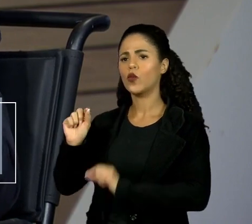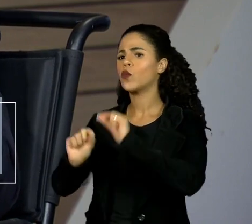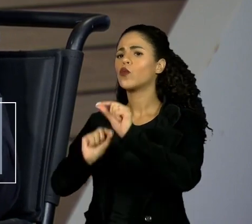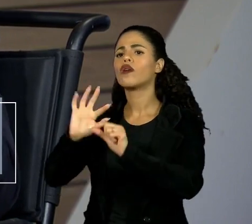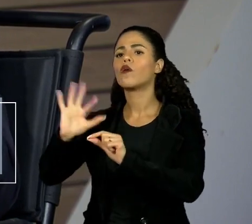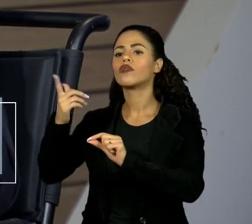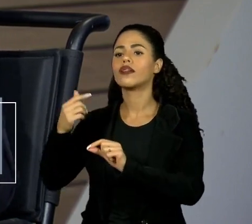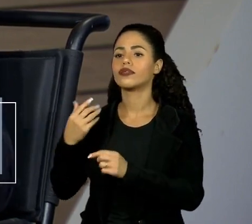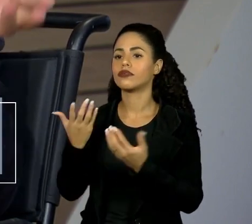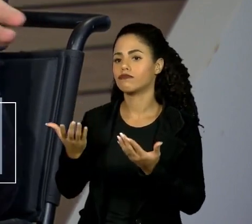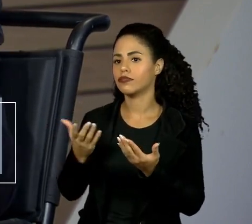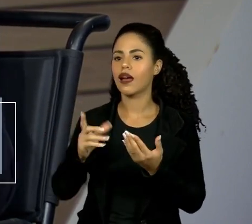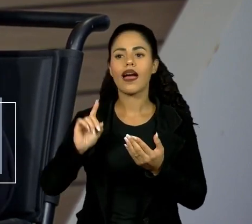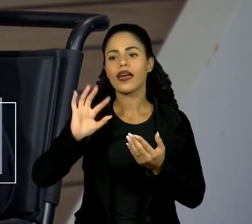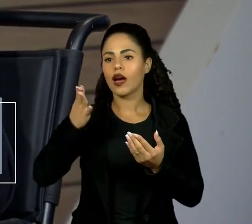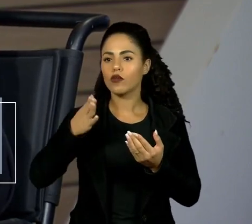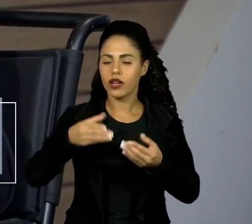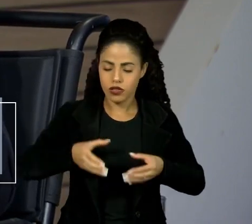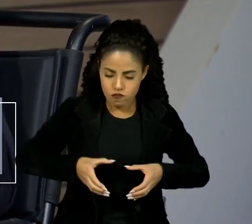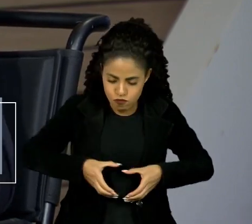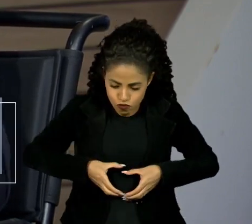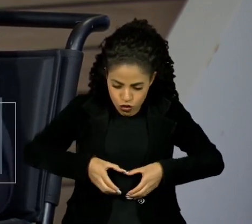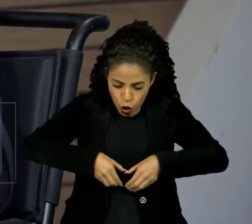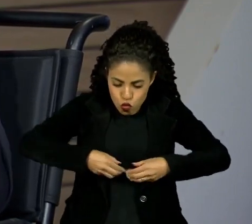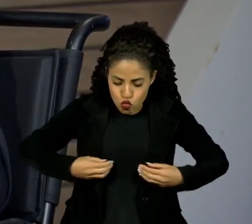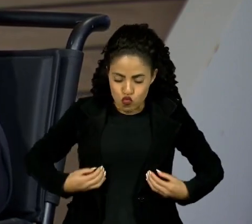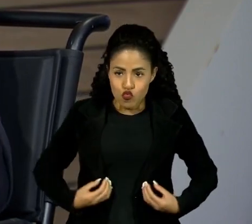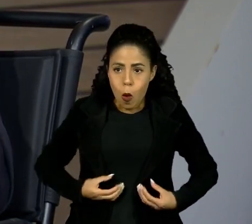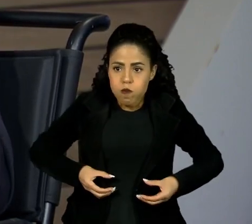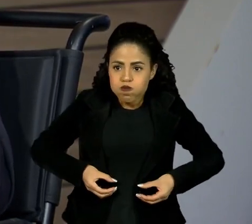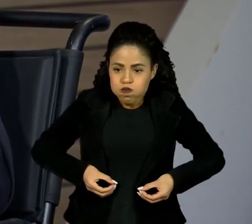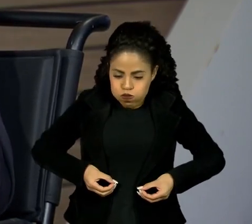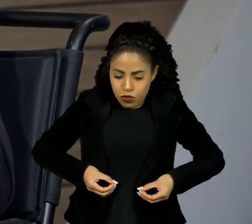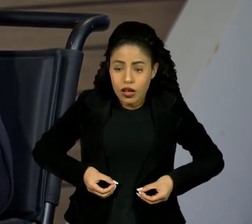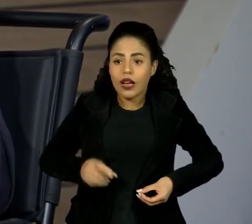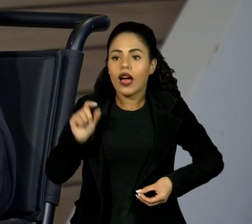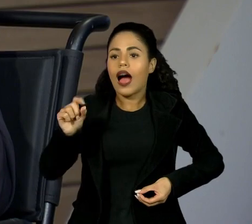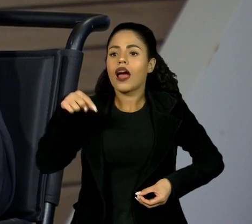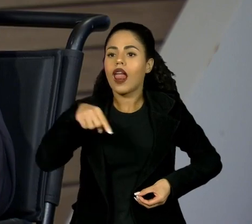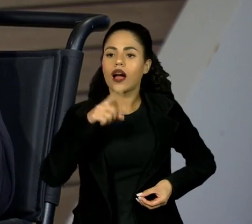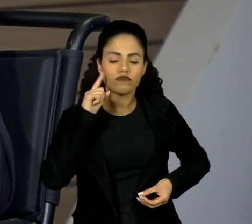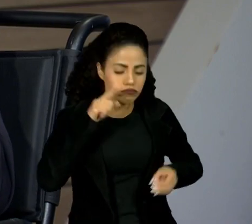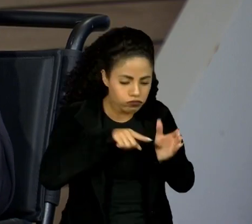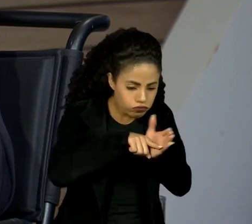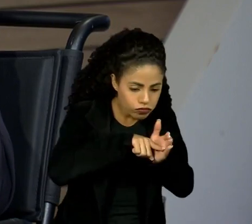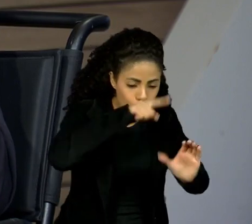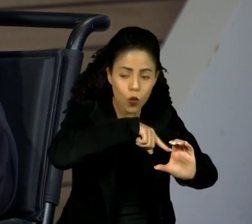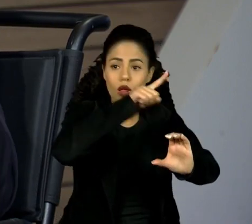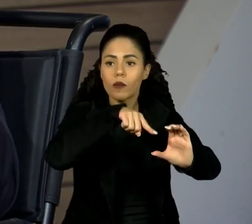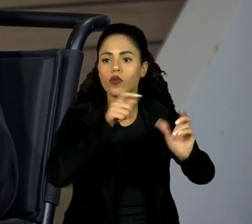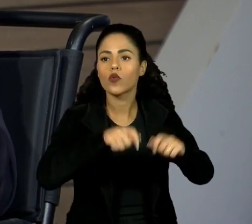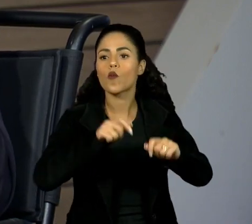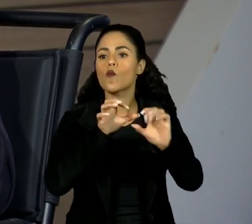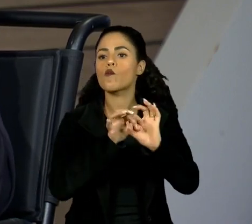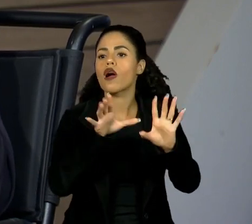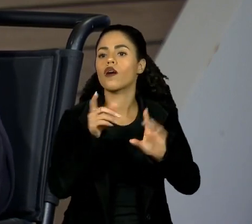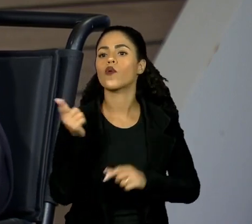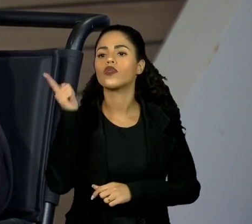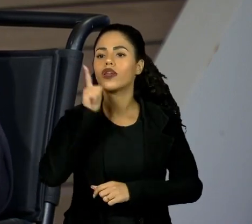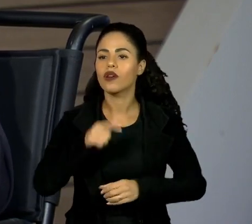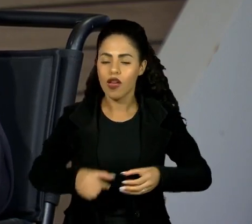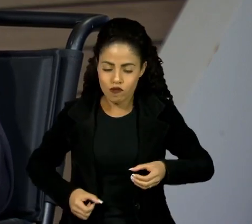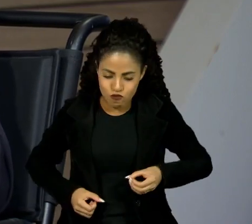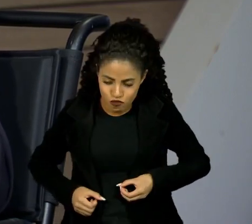que aconteceria na tuba, na trompa de uma mulher. Então, o laboratório faz aquele papel. Então, o laboratório vai permitir o encontro do óvulo